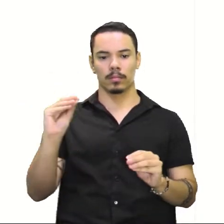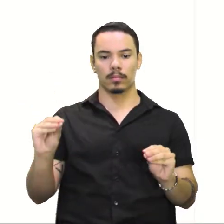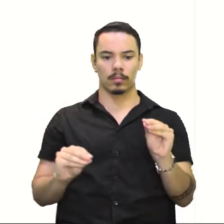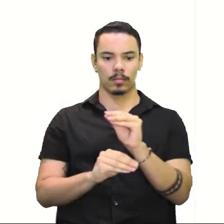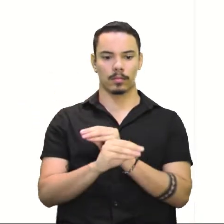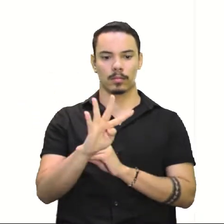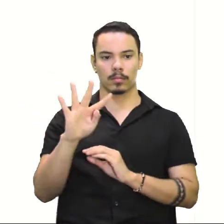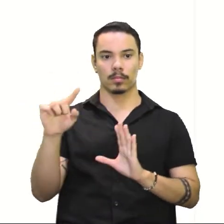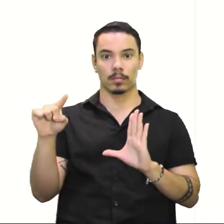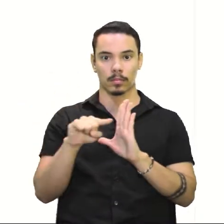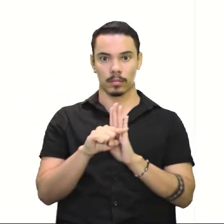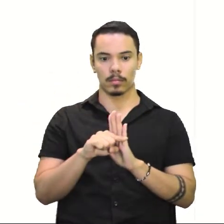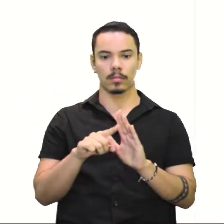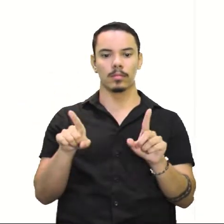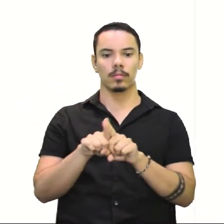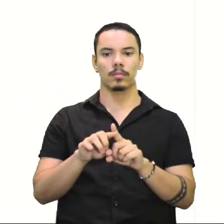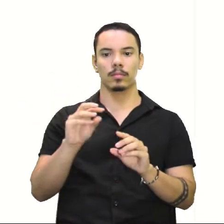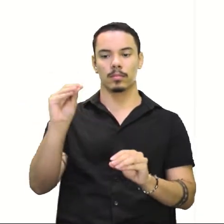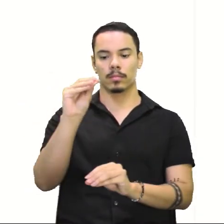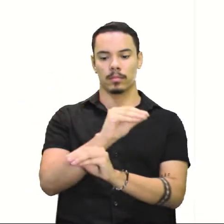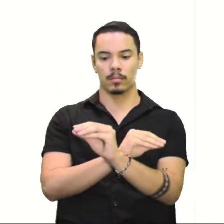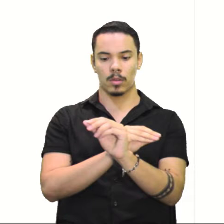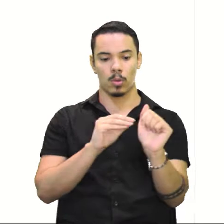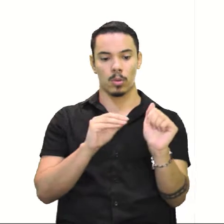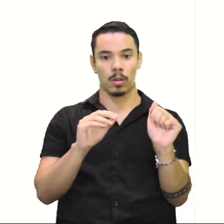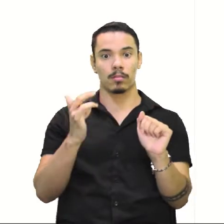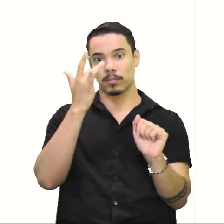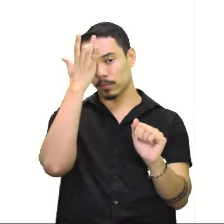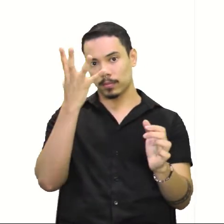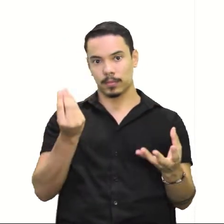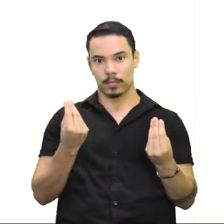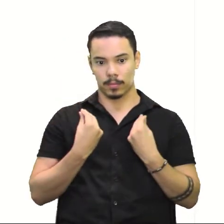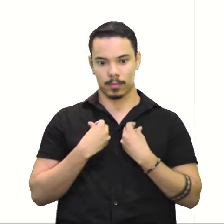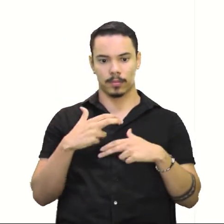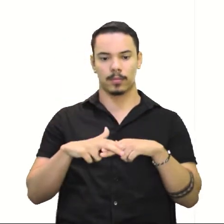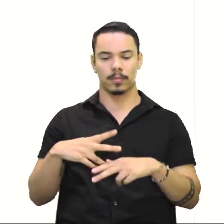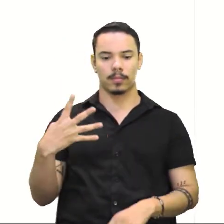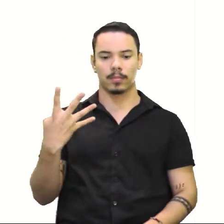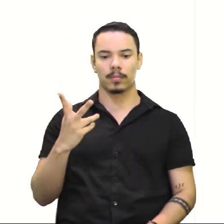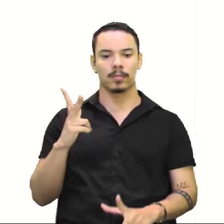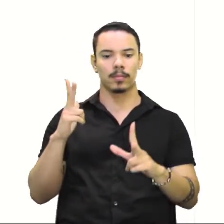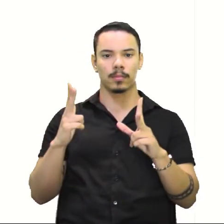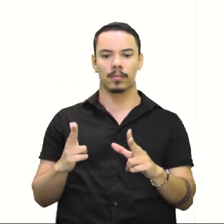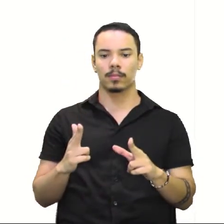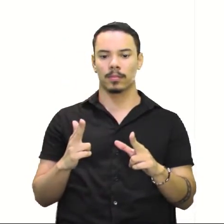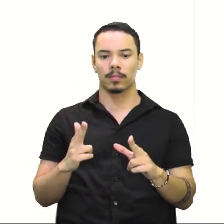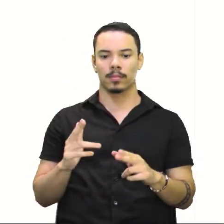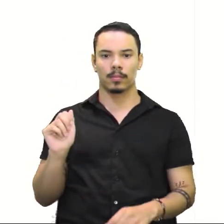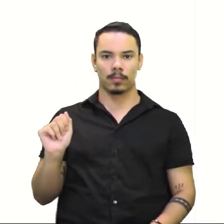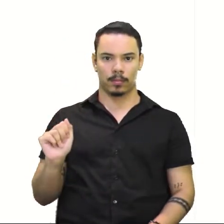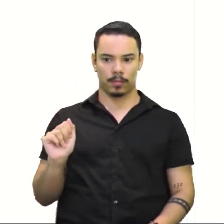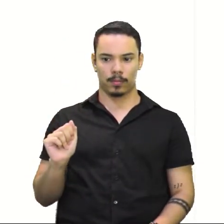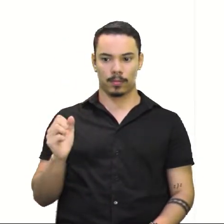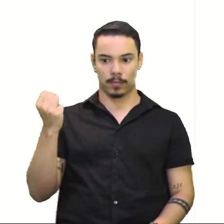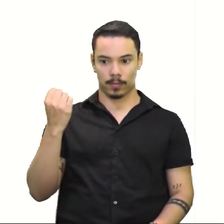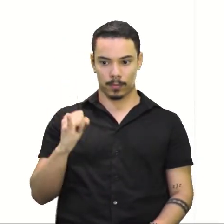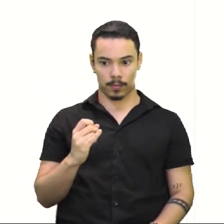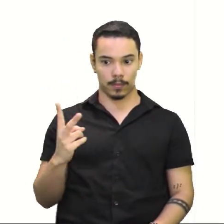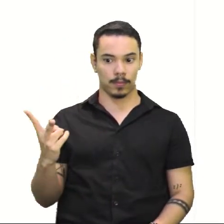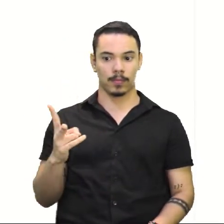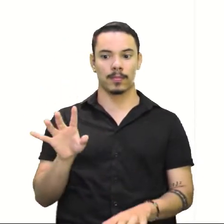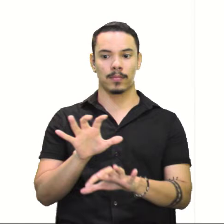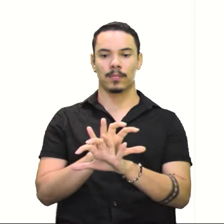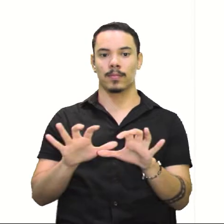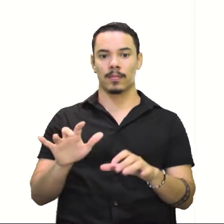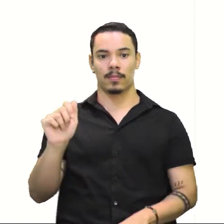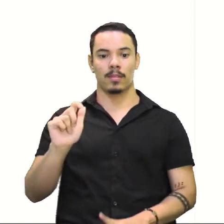negativo, também já posso passar o A, né? Para ficar mais fácil. Isso. Então, o 4 vai ficar igual a A. Se 4 é igual a A, o A é